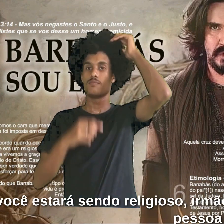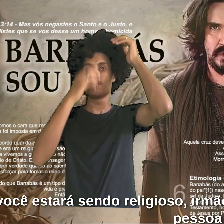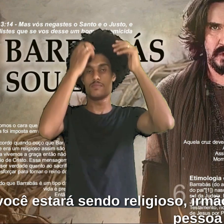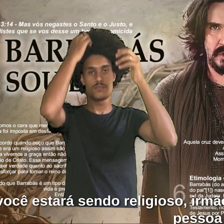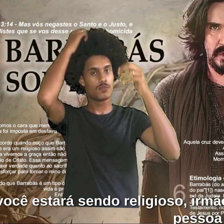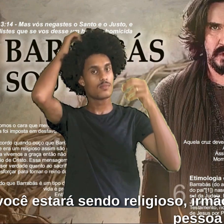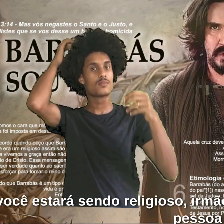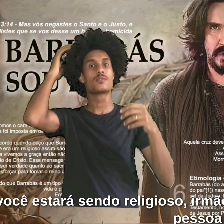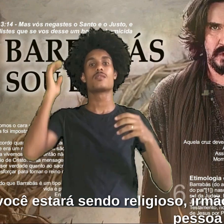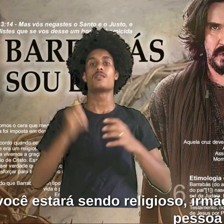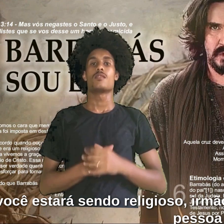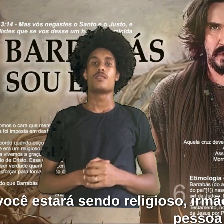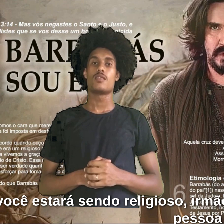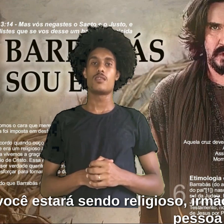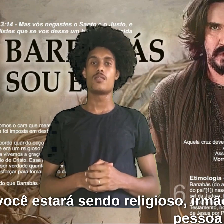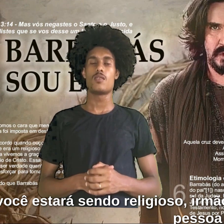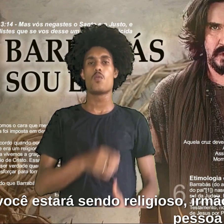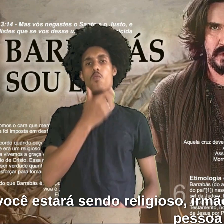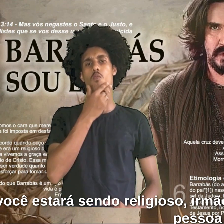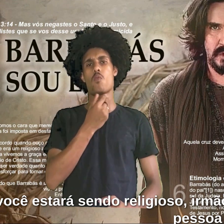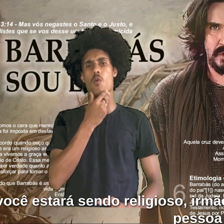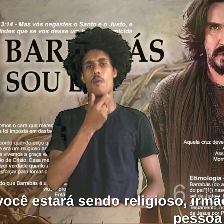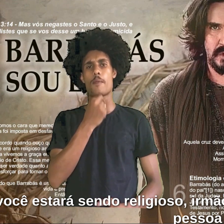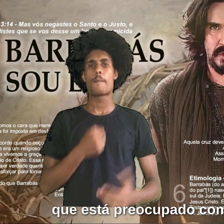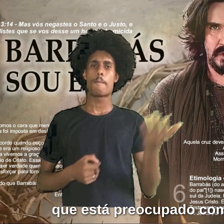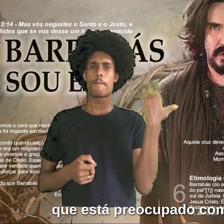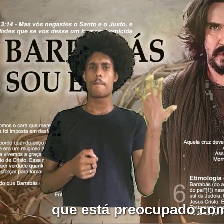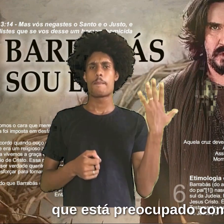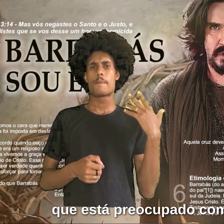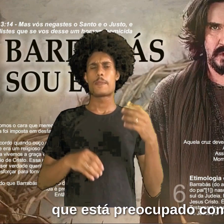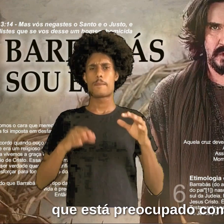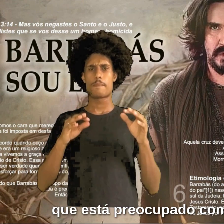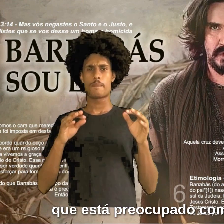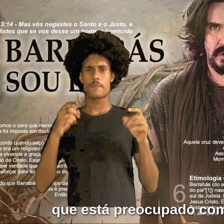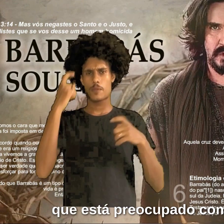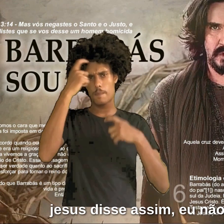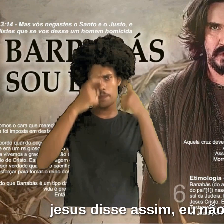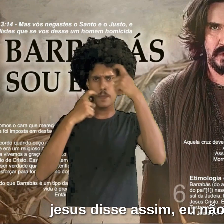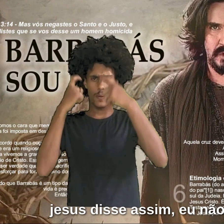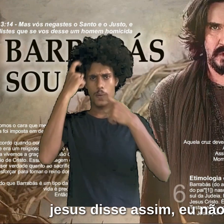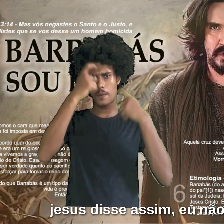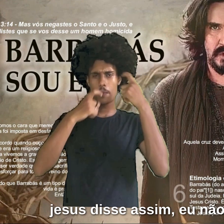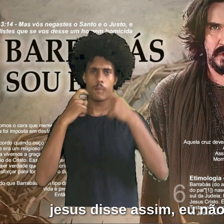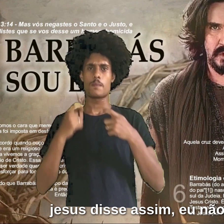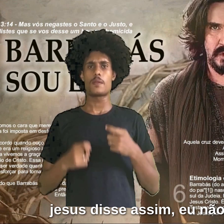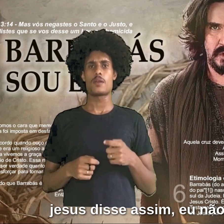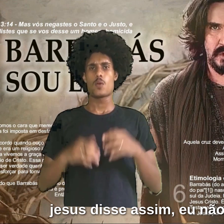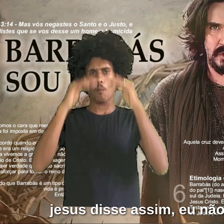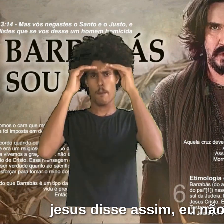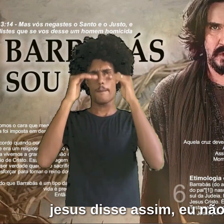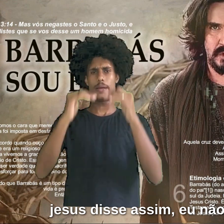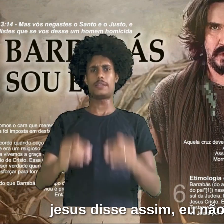Senhor, você estará sendo um religioso. Não, irmãos, você estará sendo uma pessoa que está preocupada com a sua santidade. Jesus disse assim, eu não